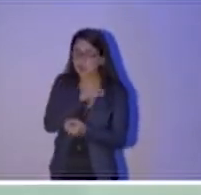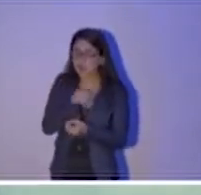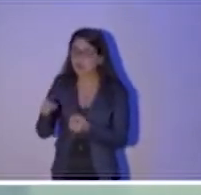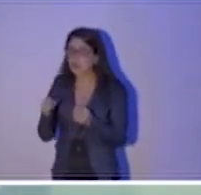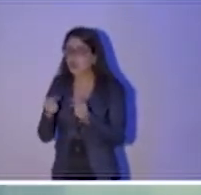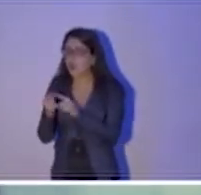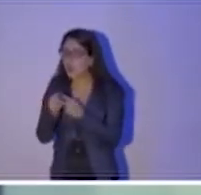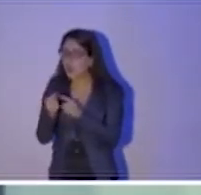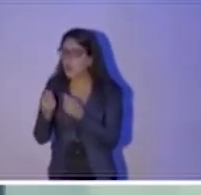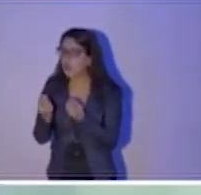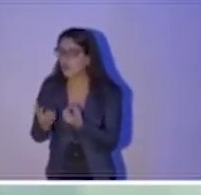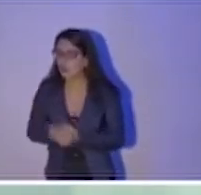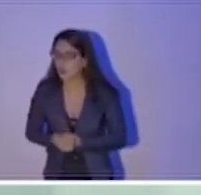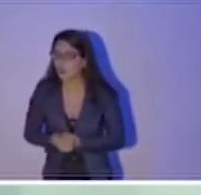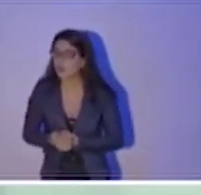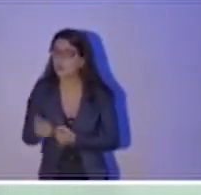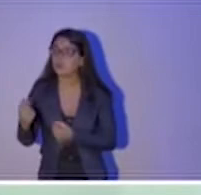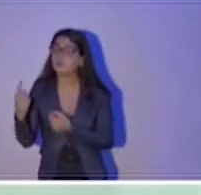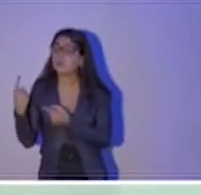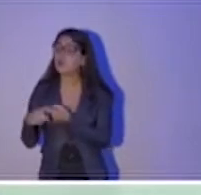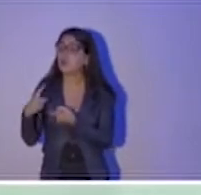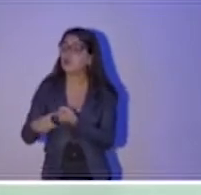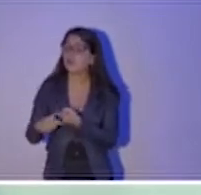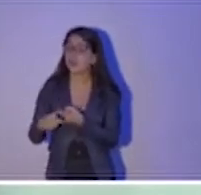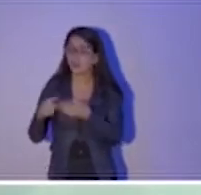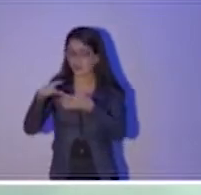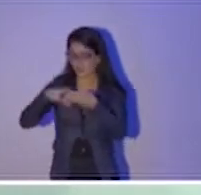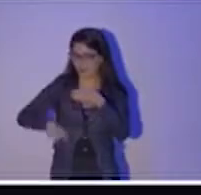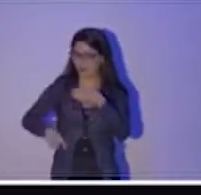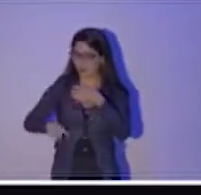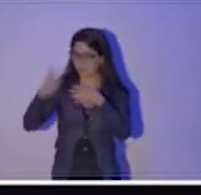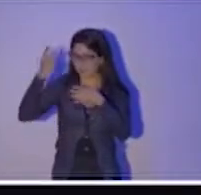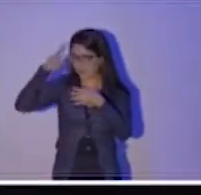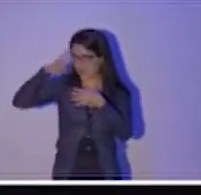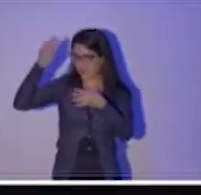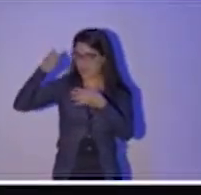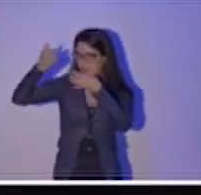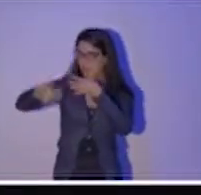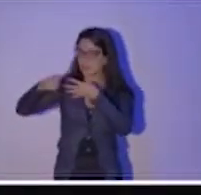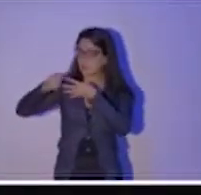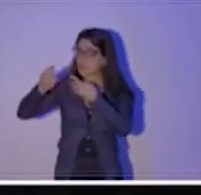muito didática e boa nisso, por que que faz tanta diferença essa coerência?